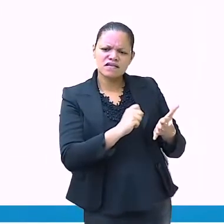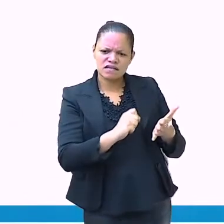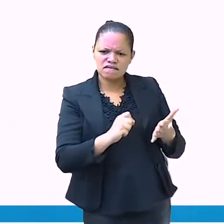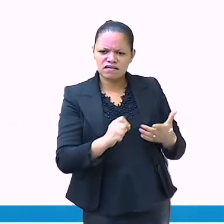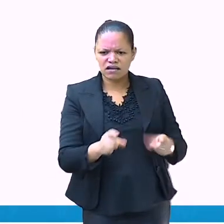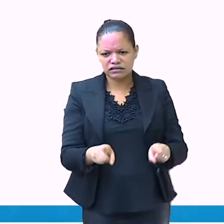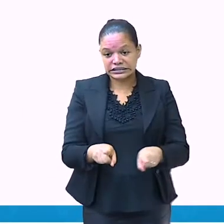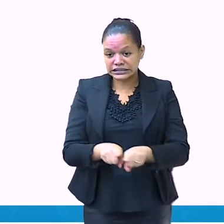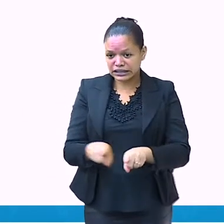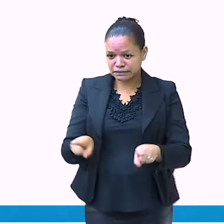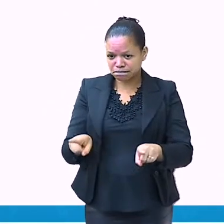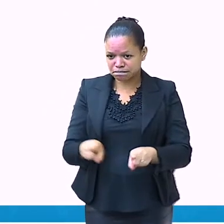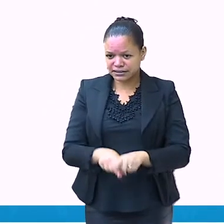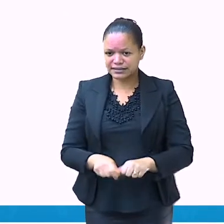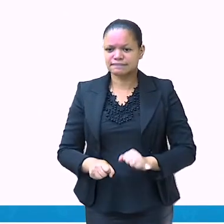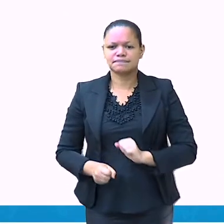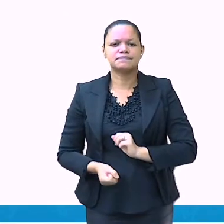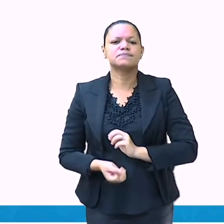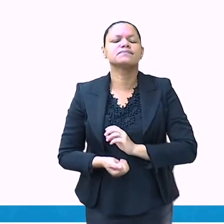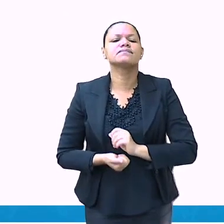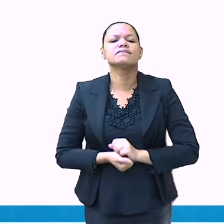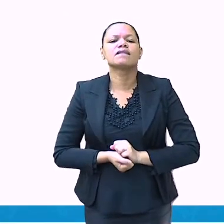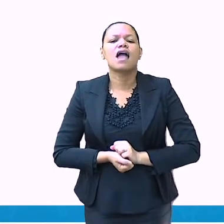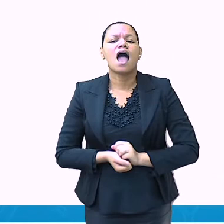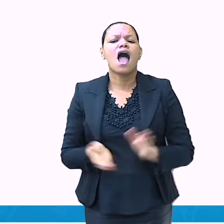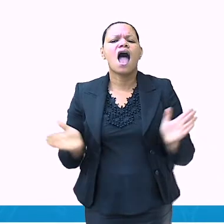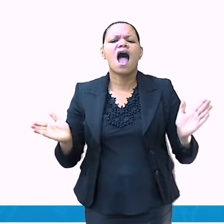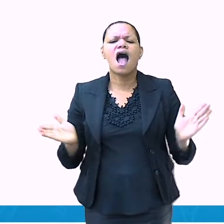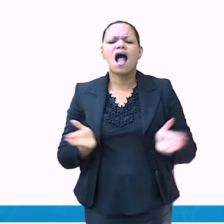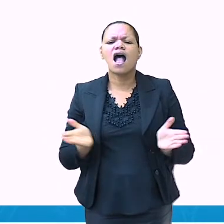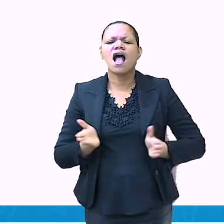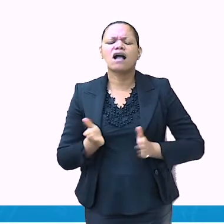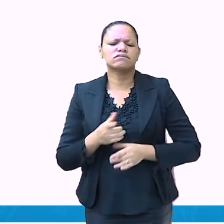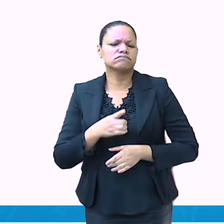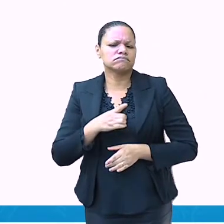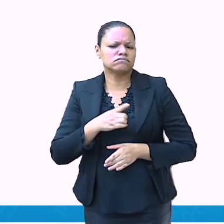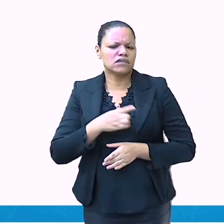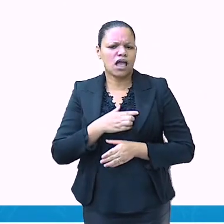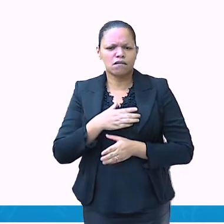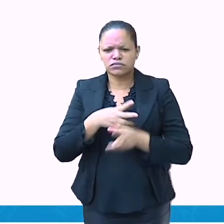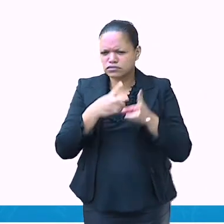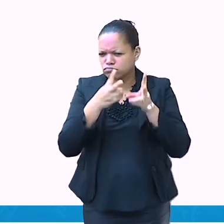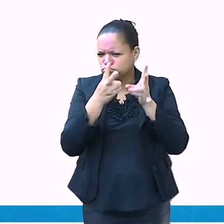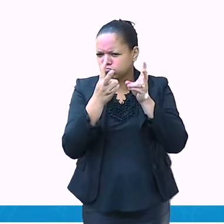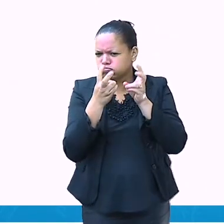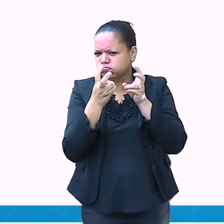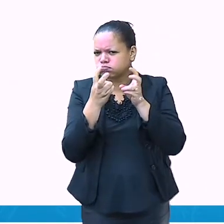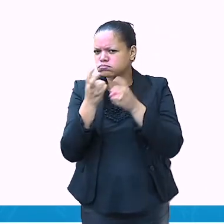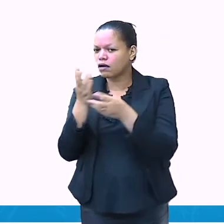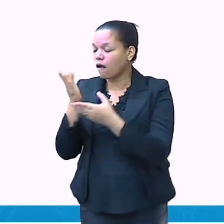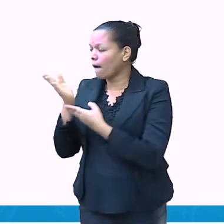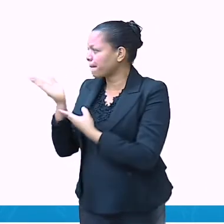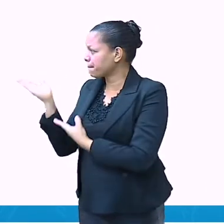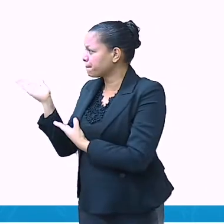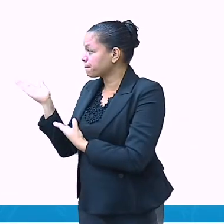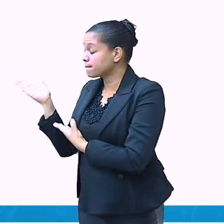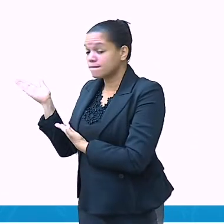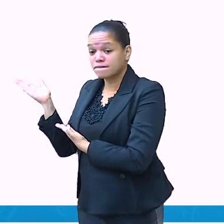Next one. Nós temos a forma interrogativa. Observe ali, ó.